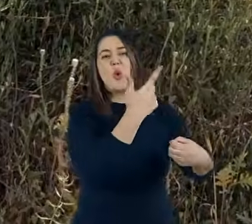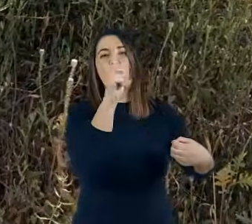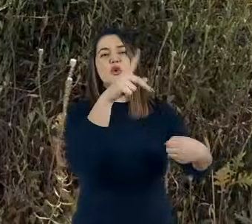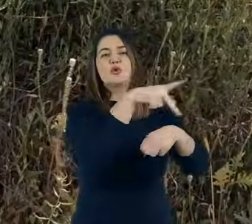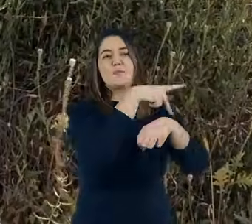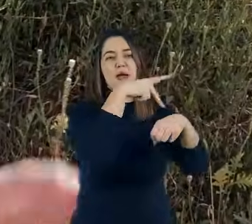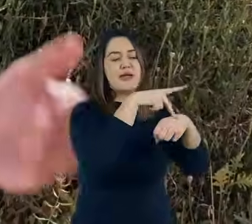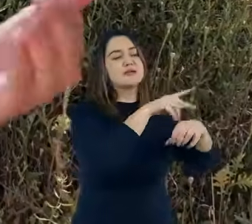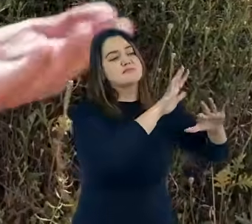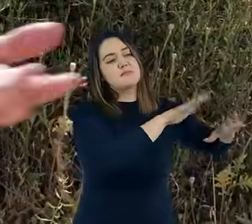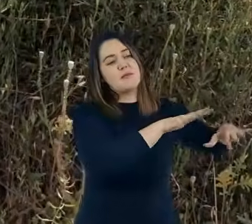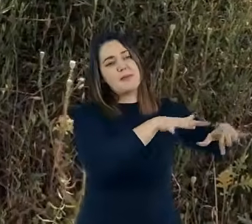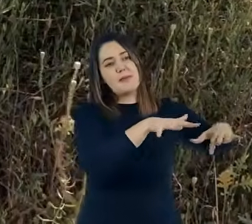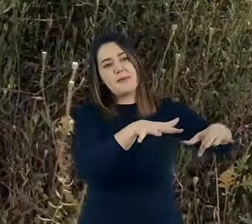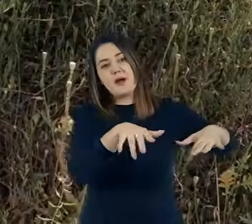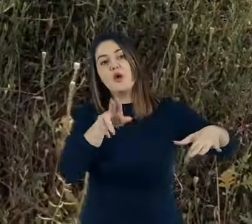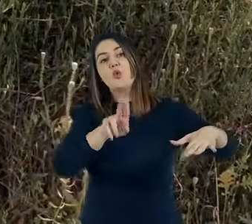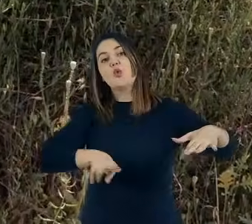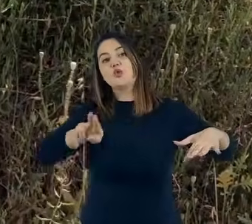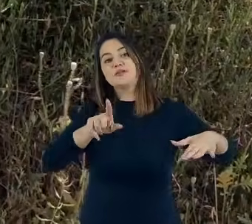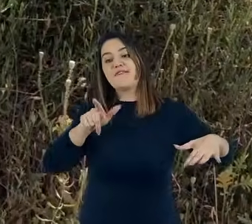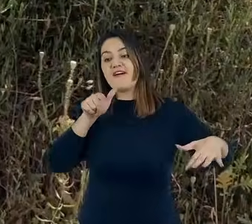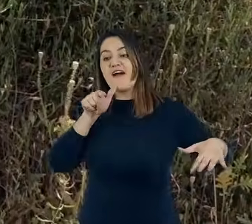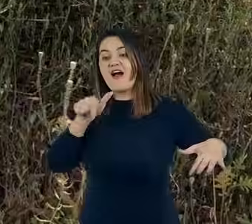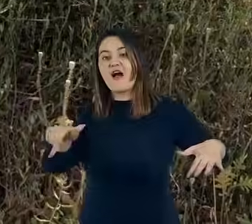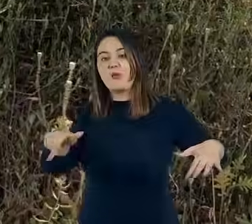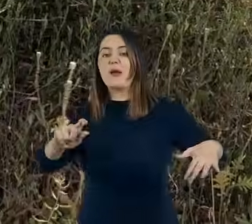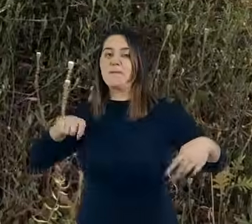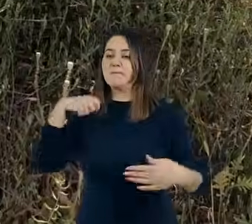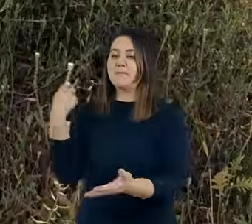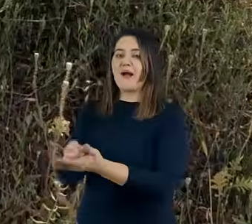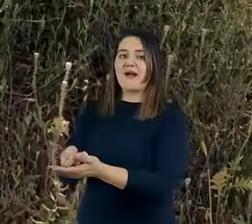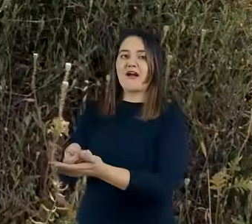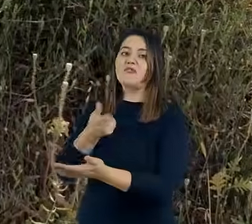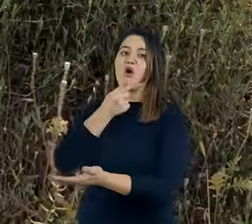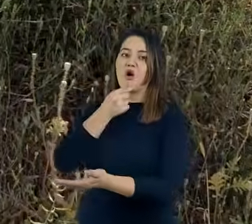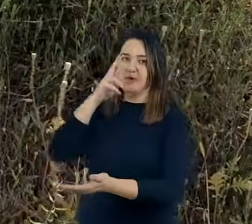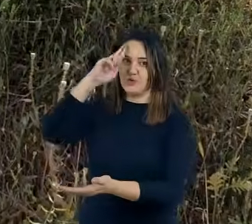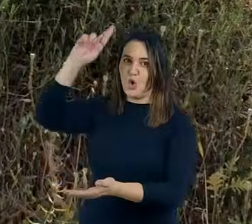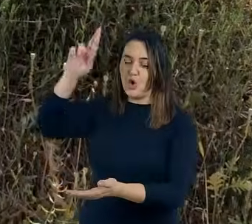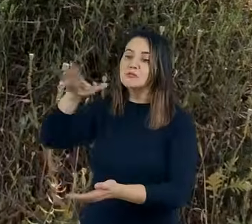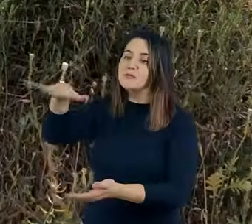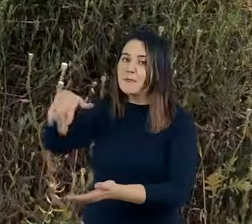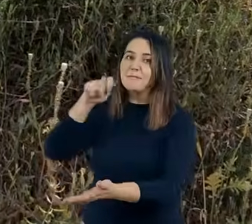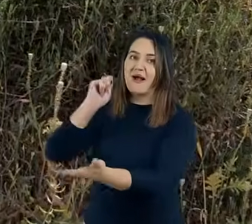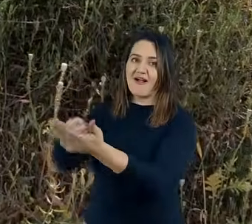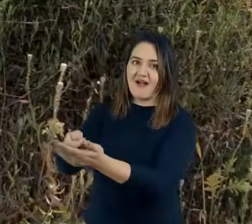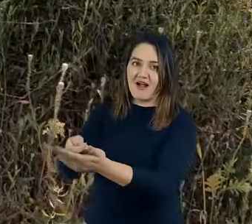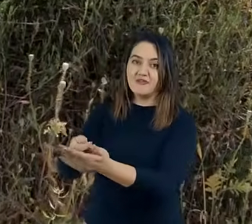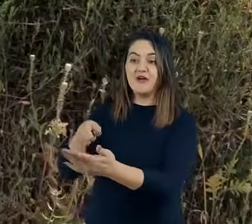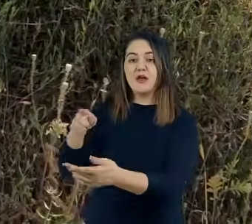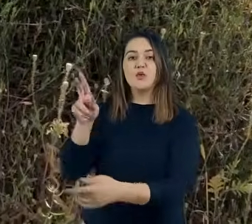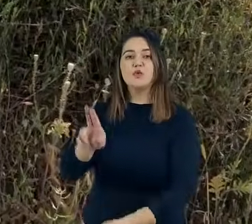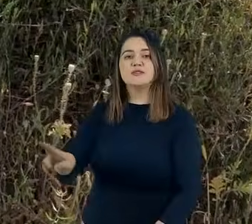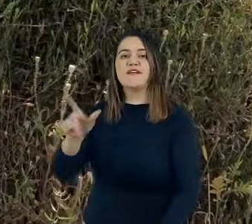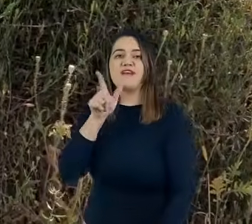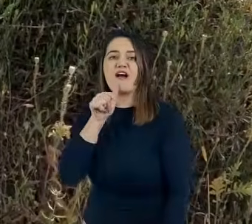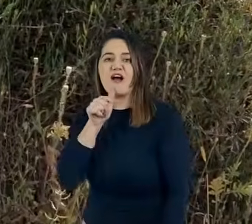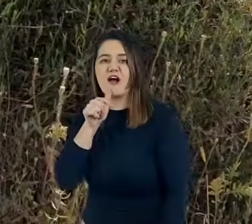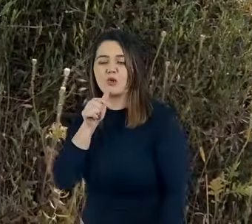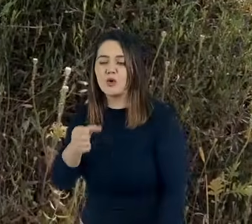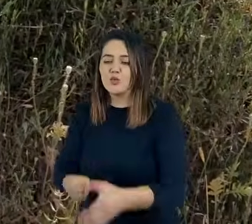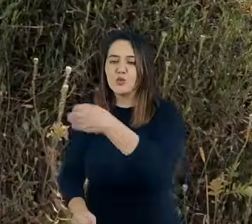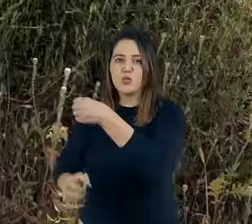água daquele poço e, evidentemente, para isso, tinham que pagar um imposto para o proprietário, para o dono do poço.